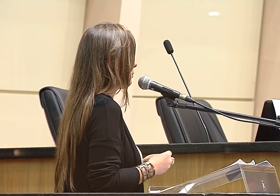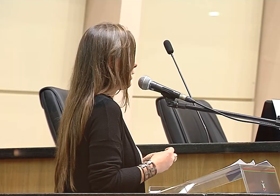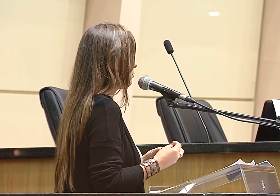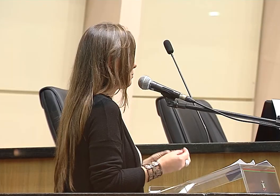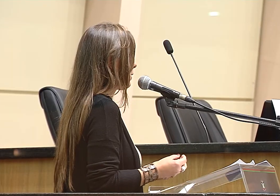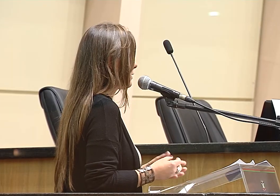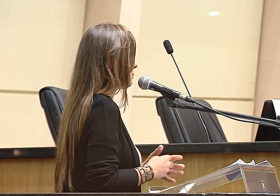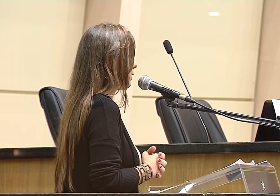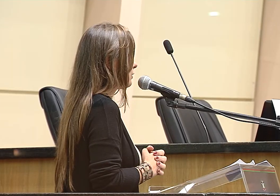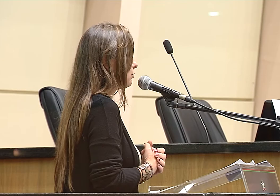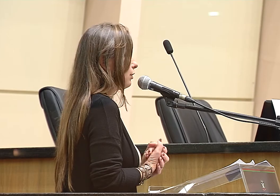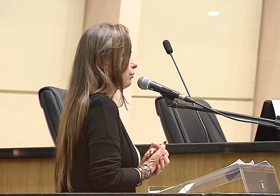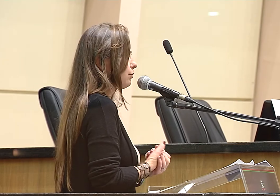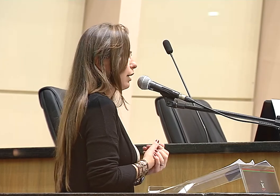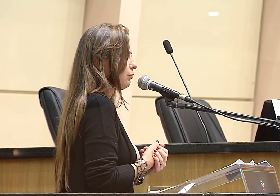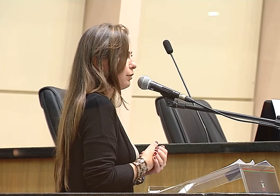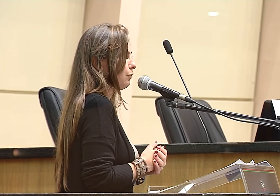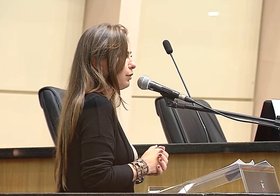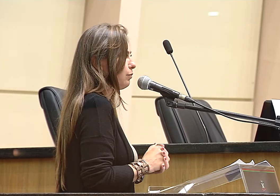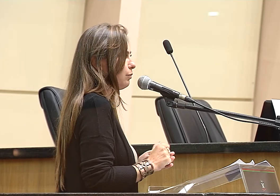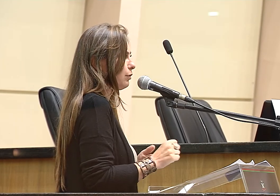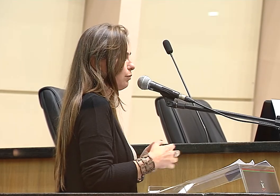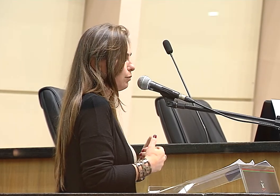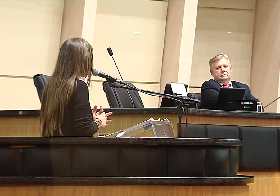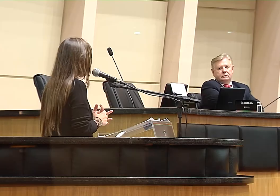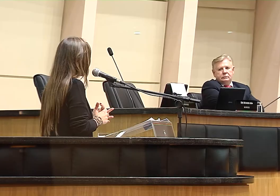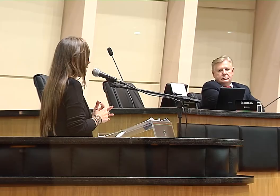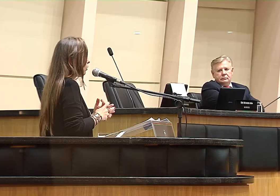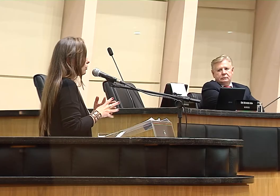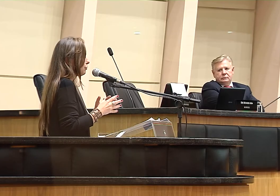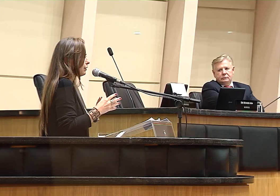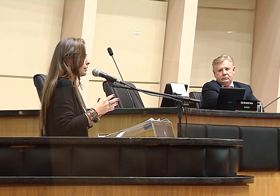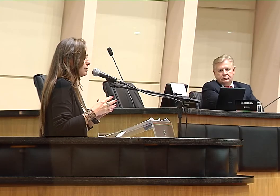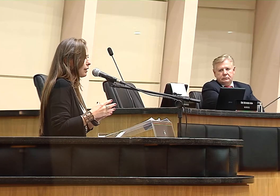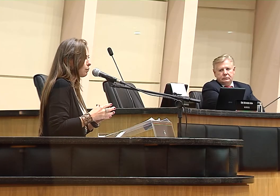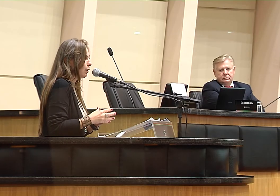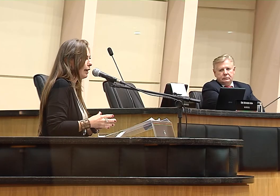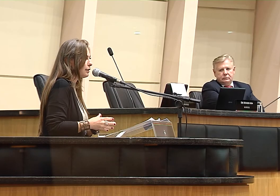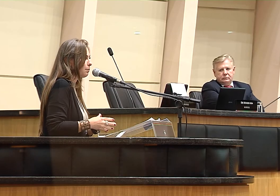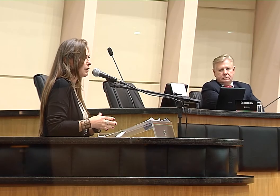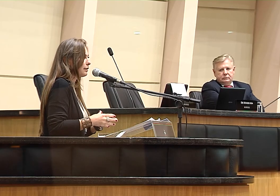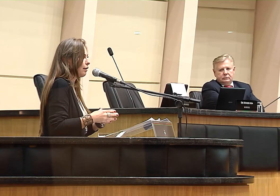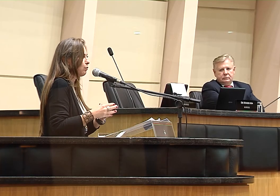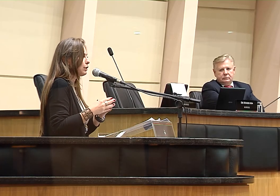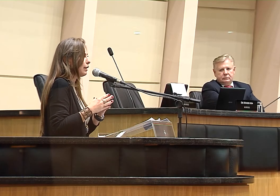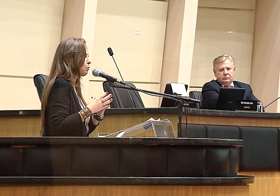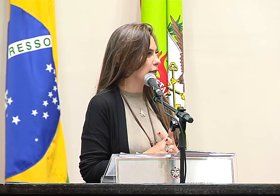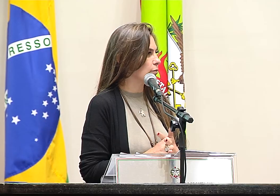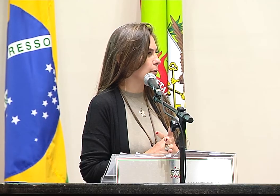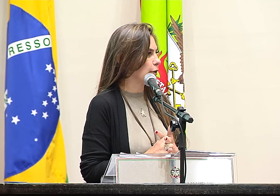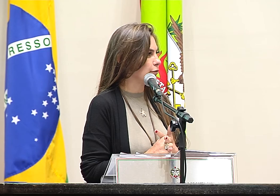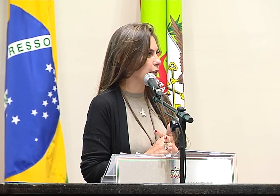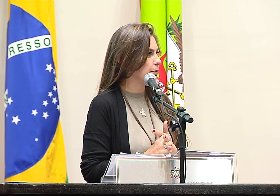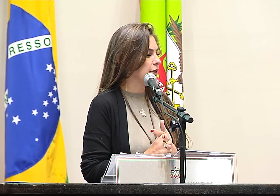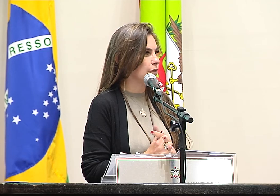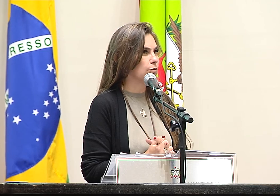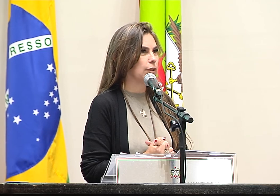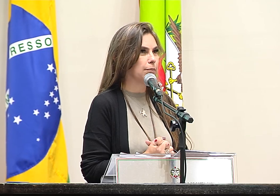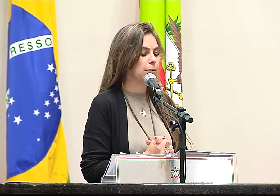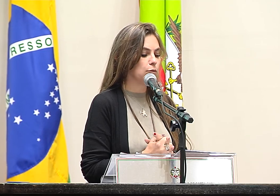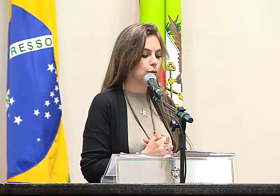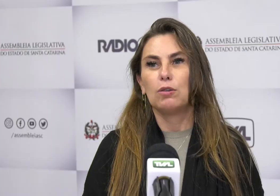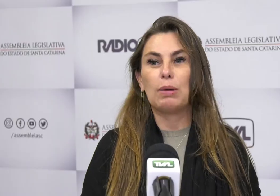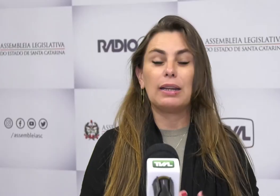29, com o presidente da Fundação Catarinense de Cultura, Edson Lemos, para apurar a situação dos editais e também sobre a